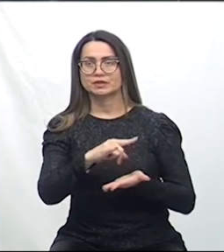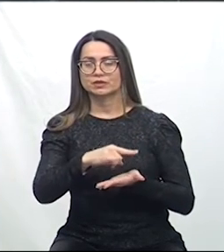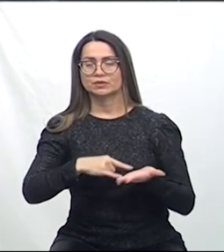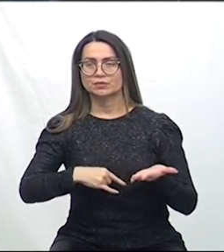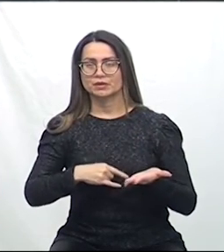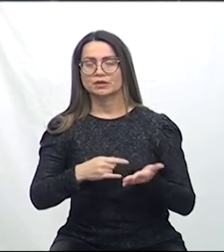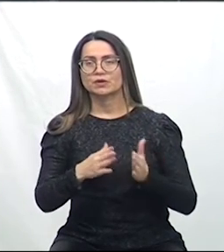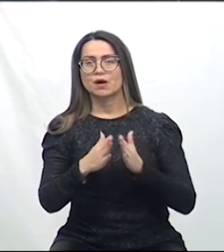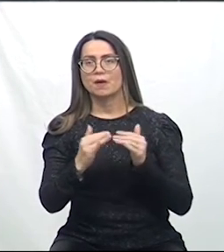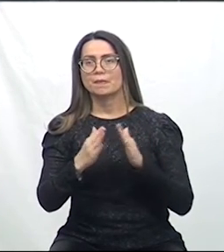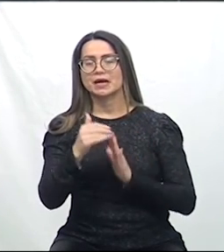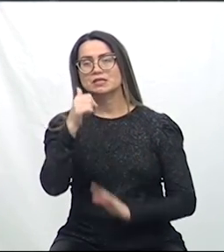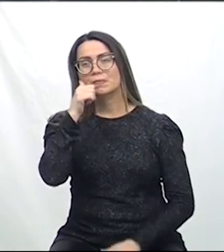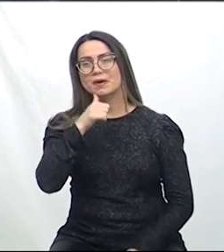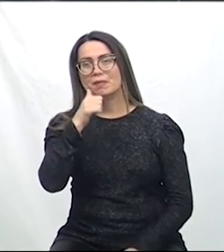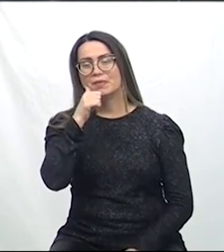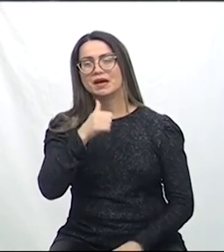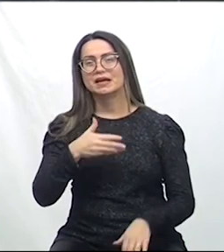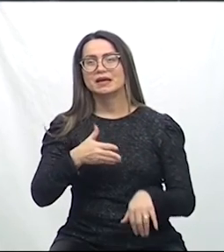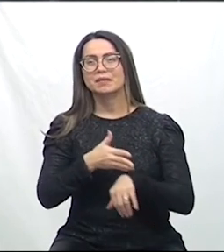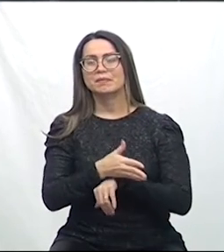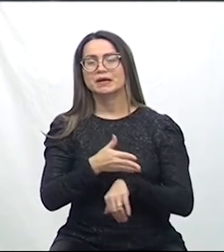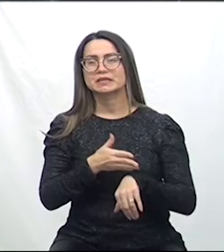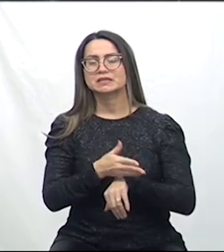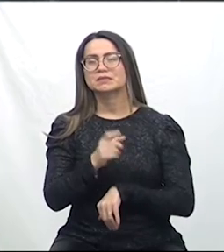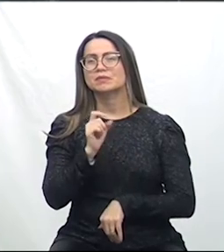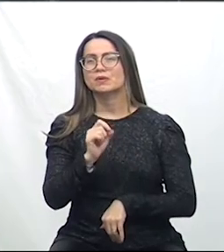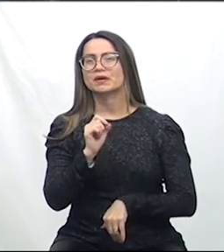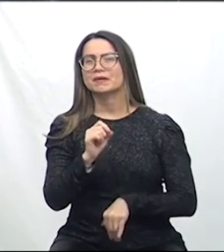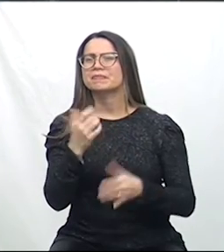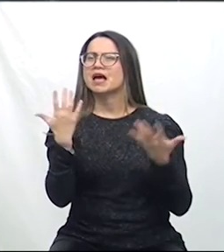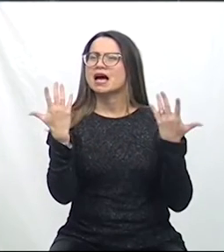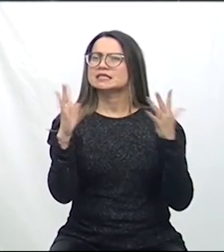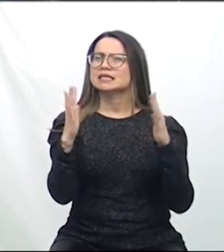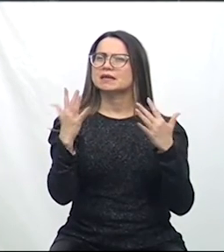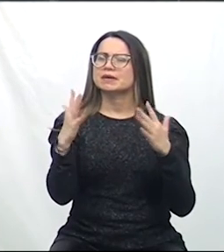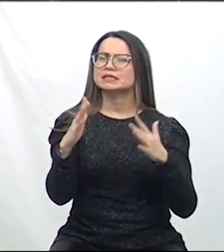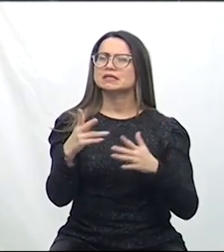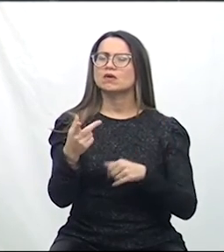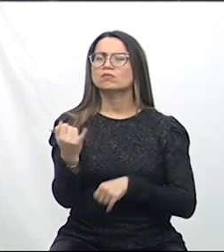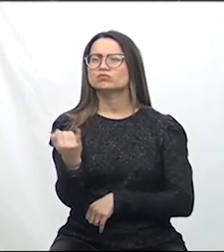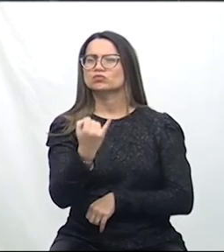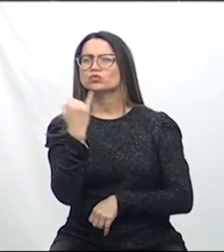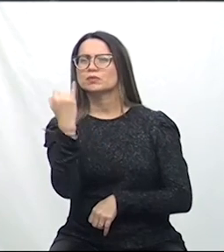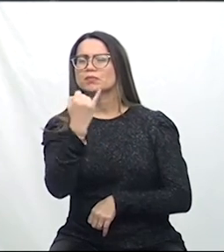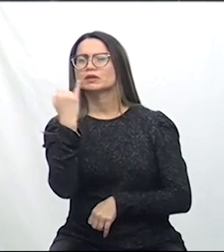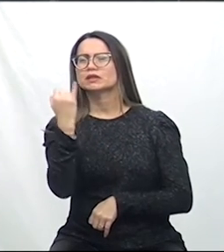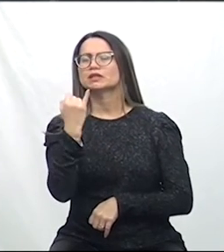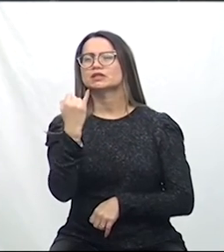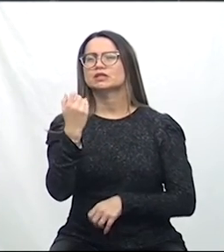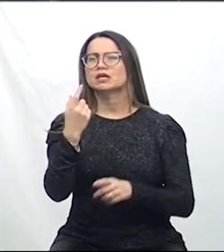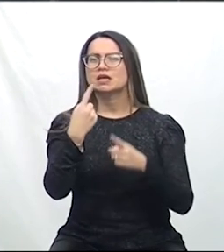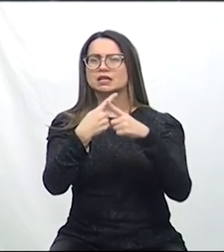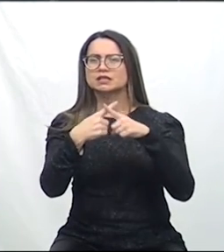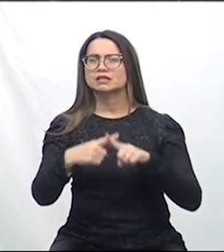Goulart Librelato da presente moção de aplauso pelo passo importante em busca do título de grande mestre feminina do xadrez,